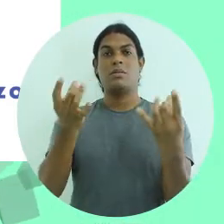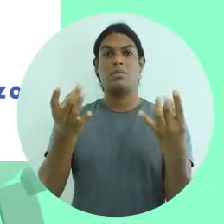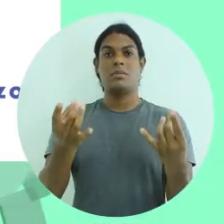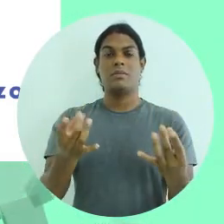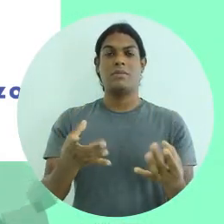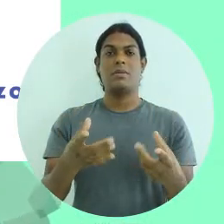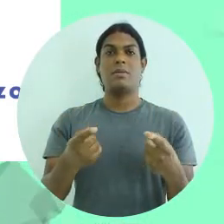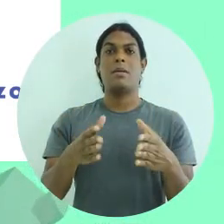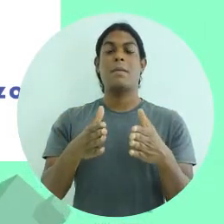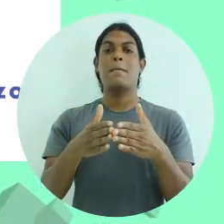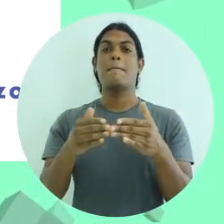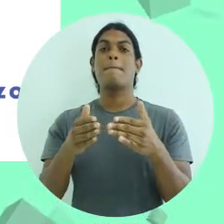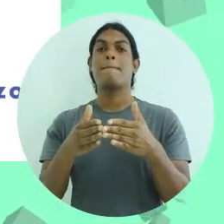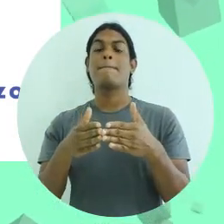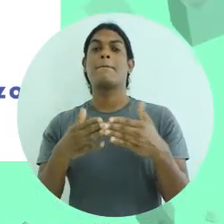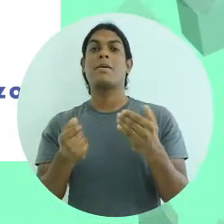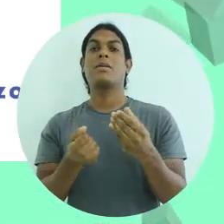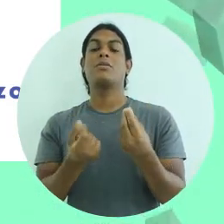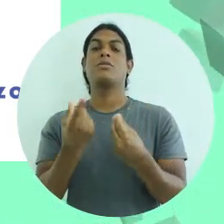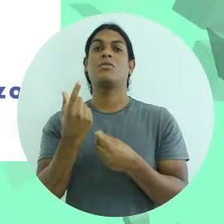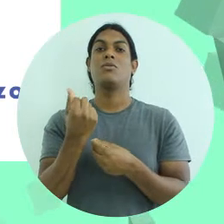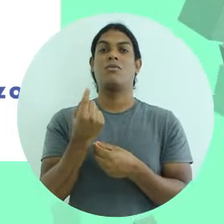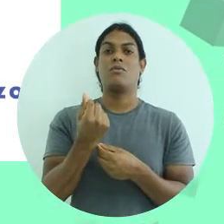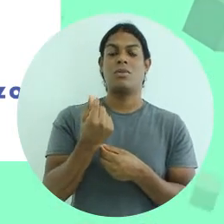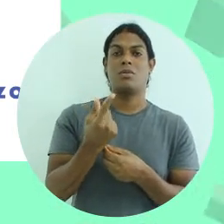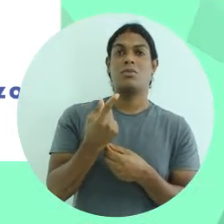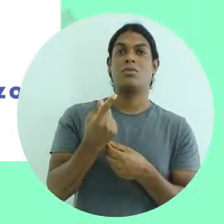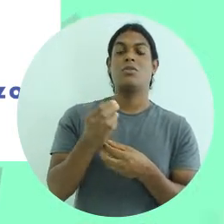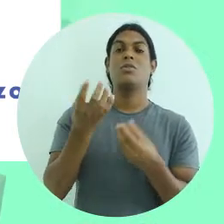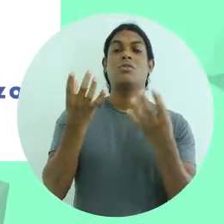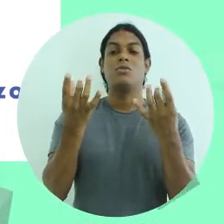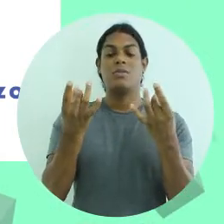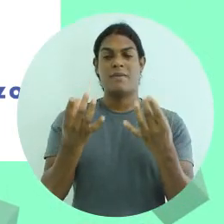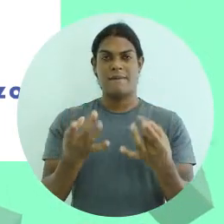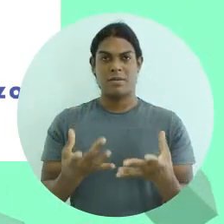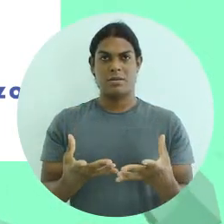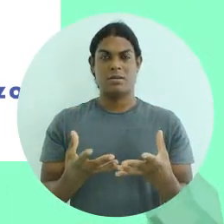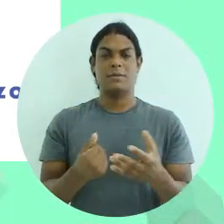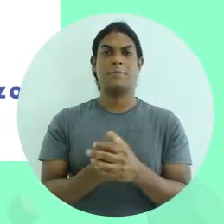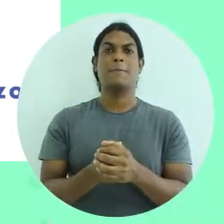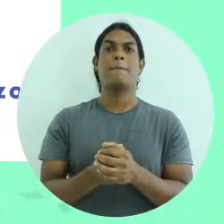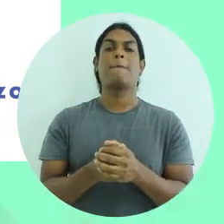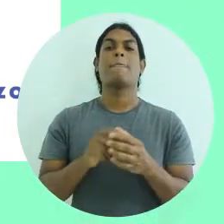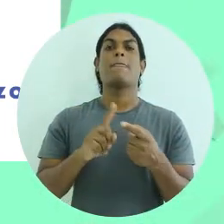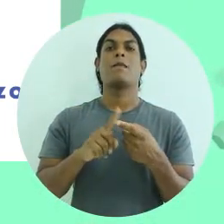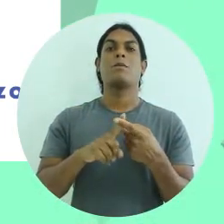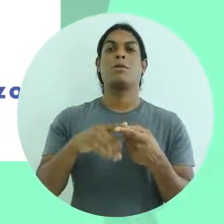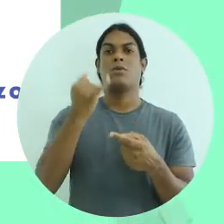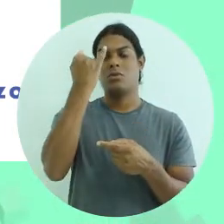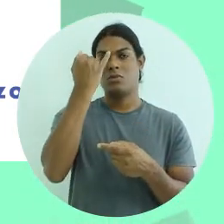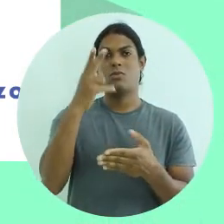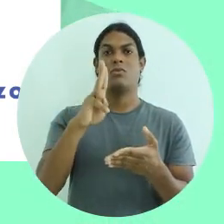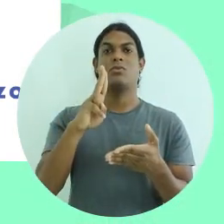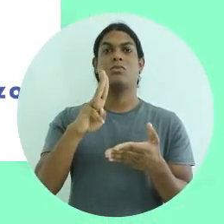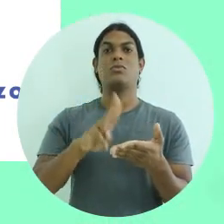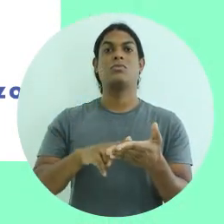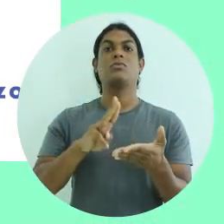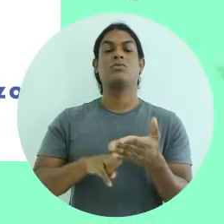ela vai vender futuramente. Então ela pede esse empréstimo com taxa de juros internacionais, mas com